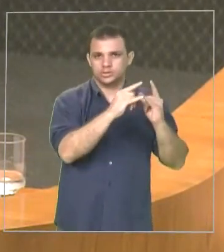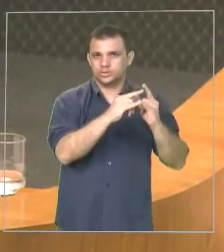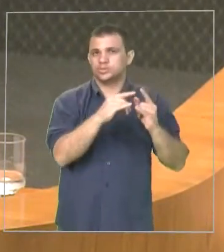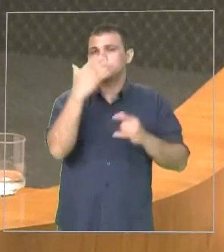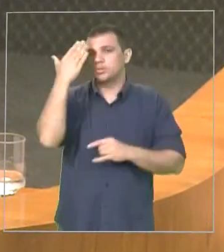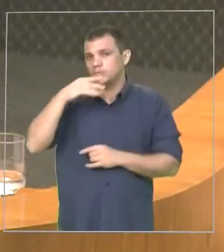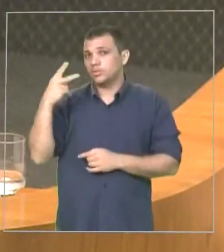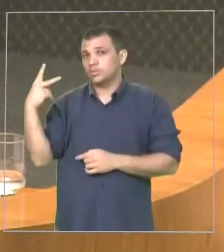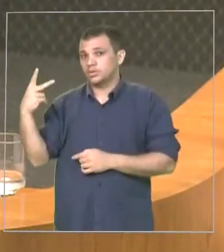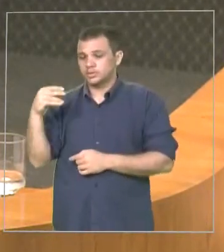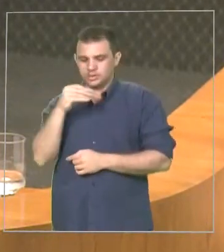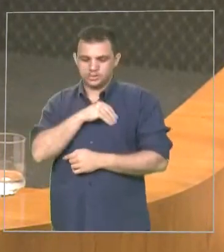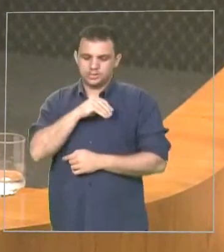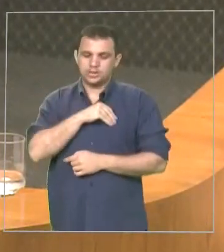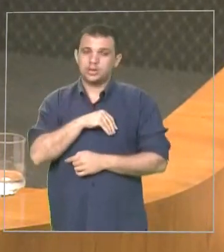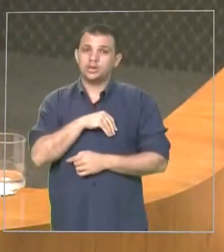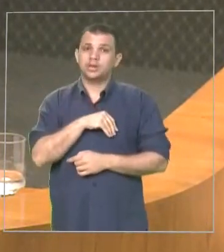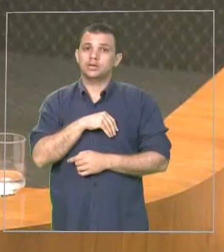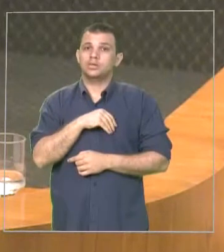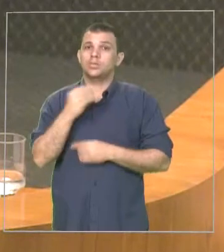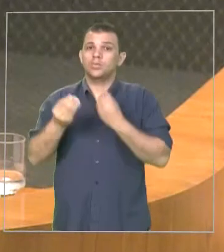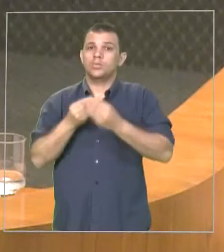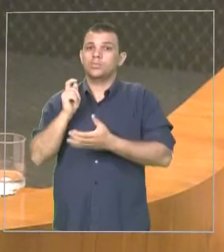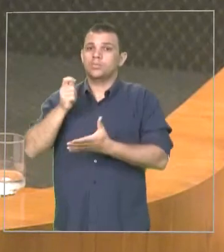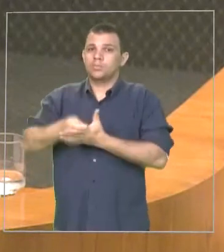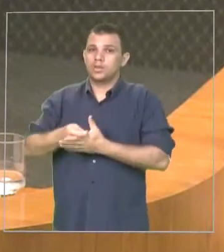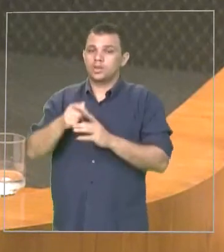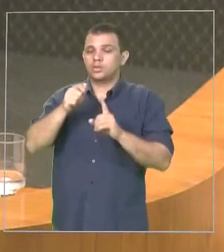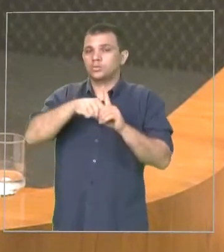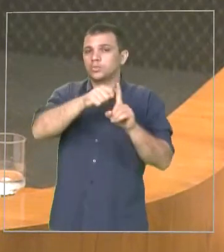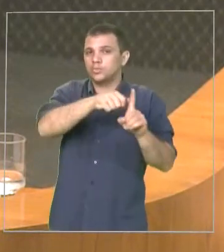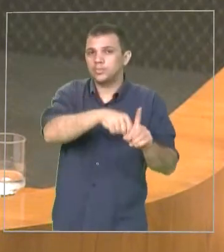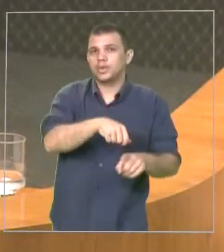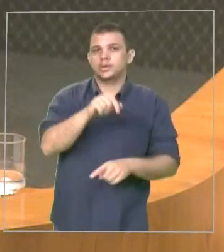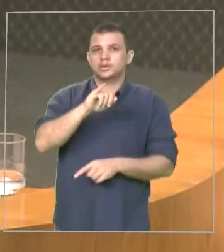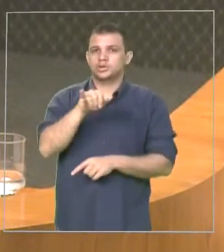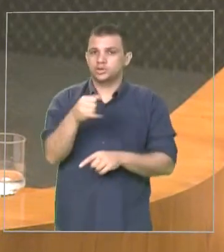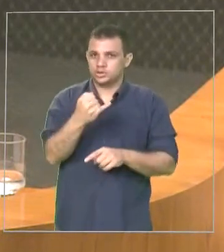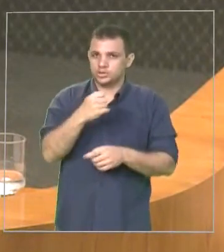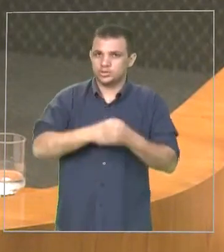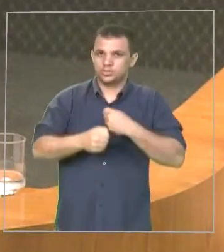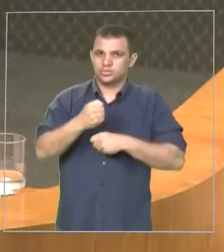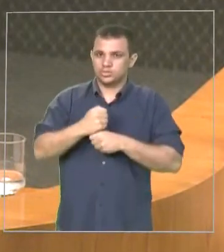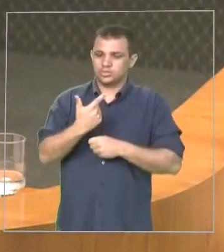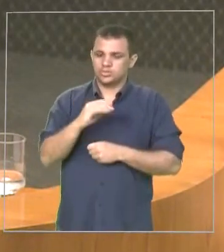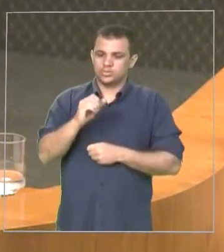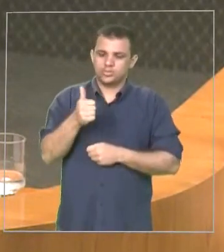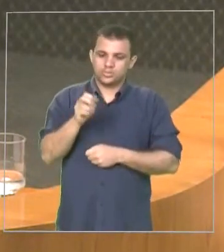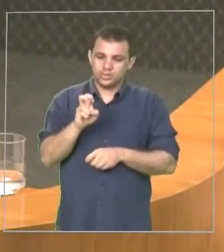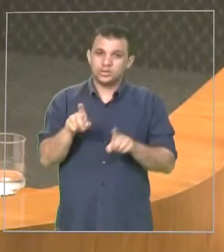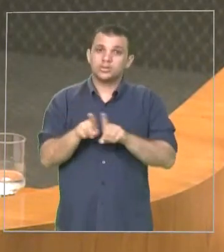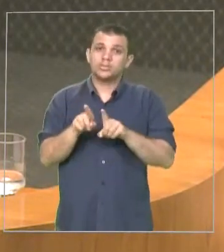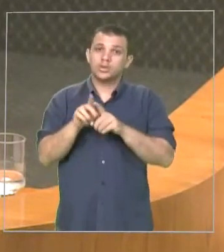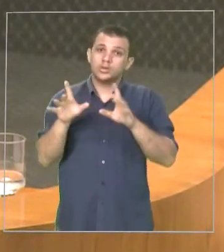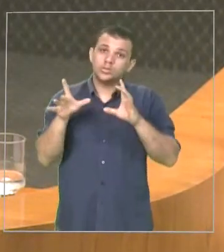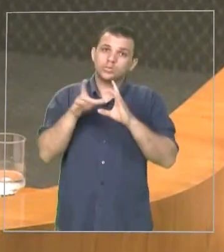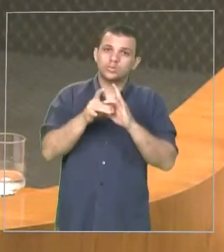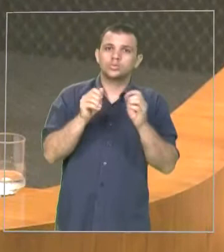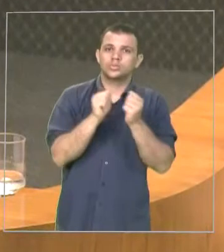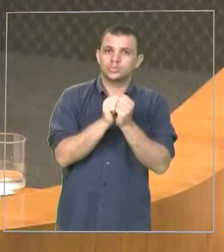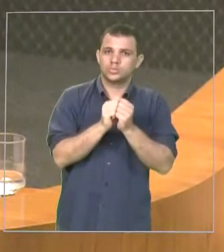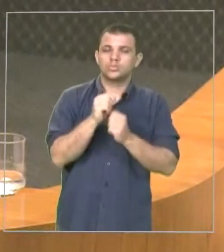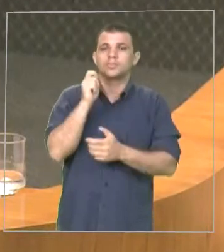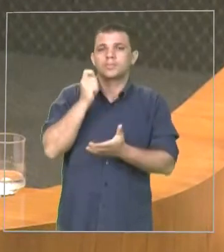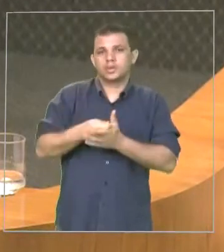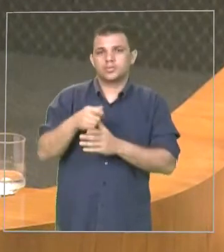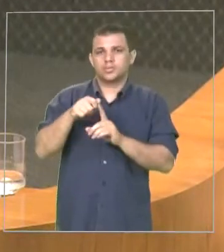comprovaram ser o contra-cheque referente ao pagamento dos meses de janeiro de 2015, junto com o pagamento do mês de março do